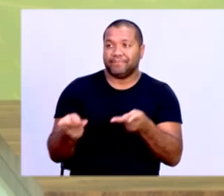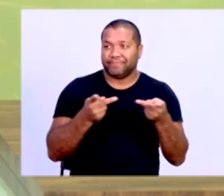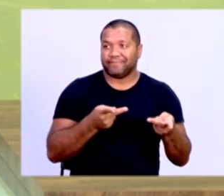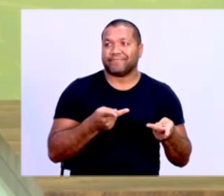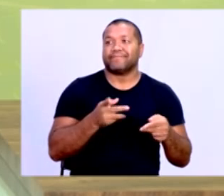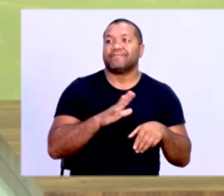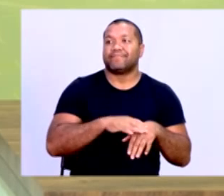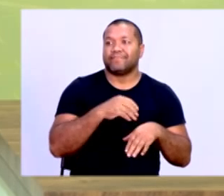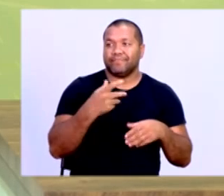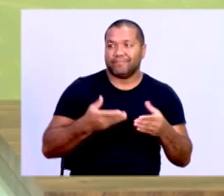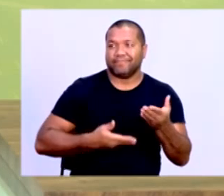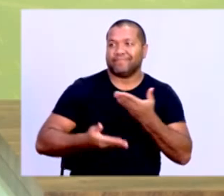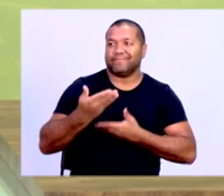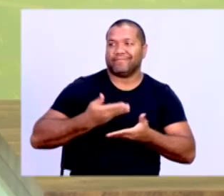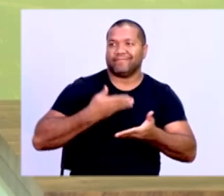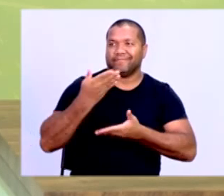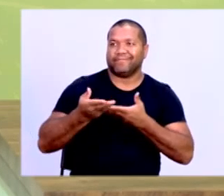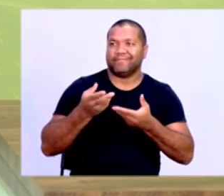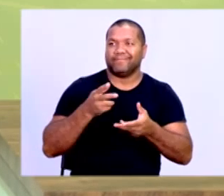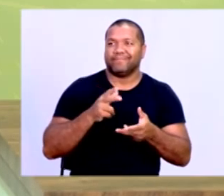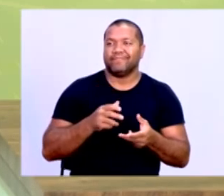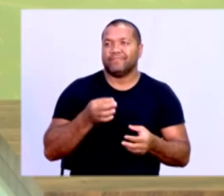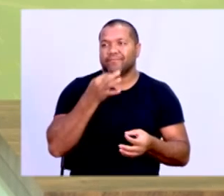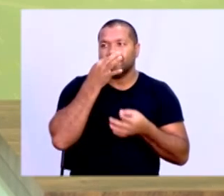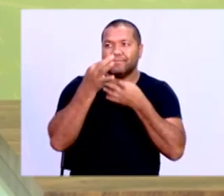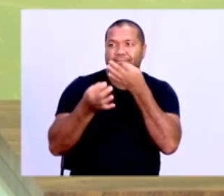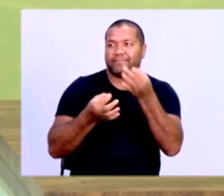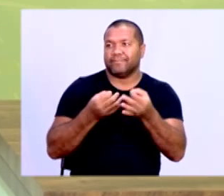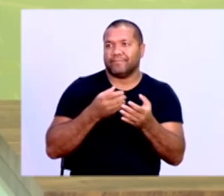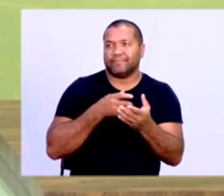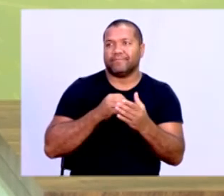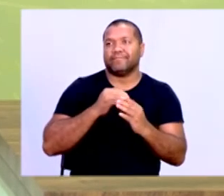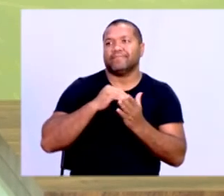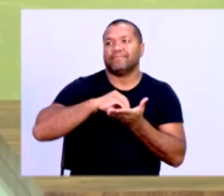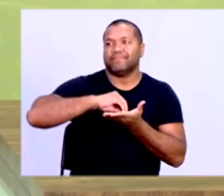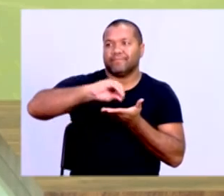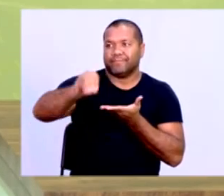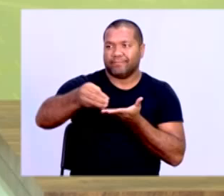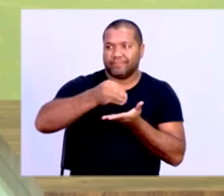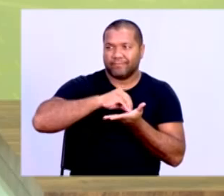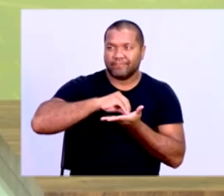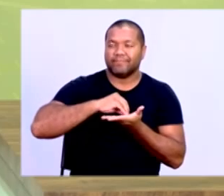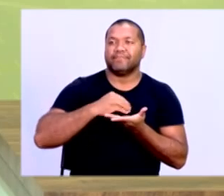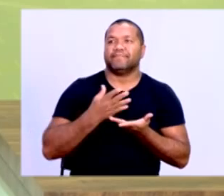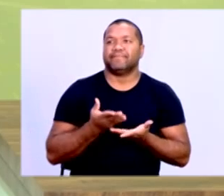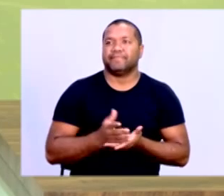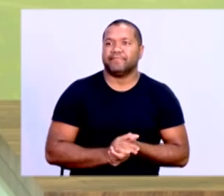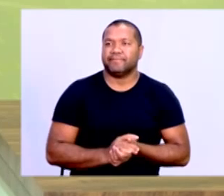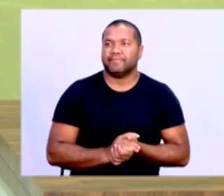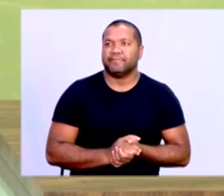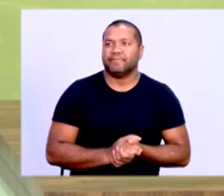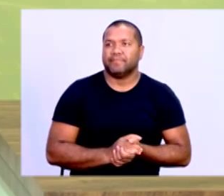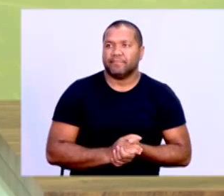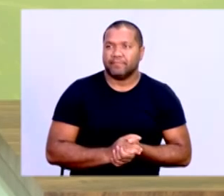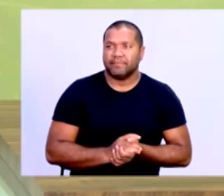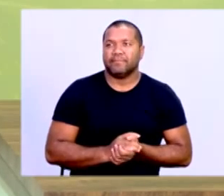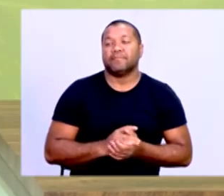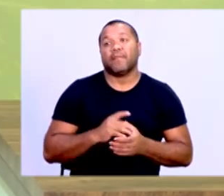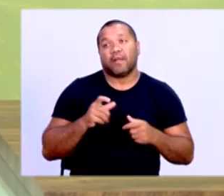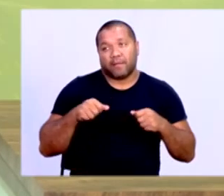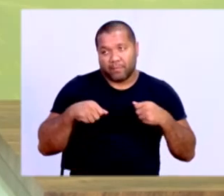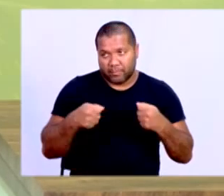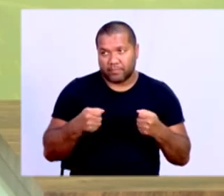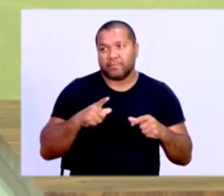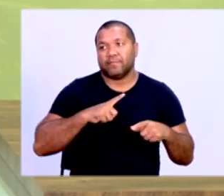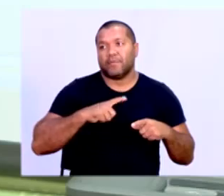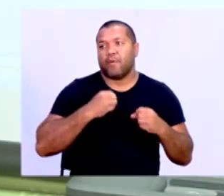uma vez para interagir, para mandar suas mensagens e para que possamos ter uma boa